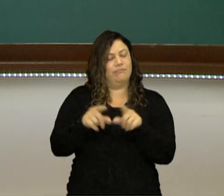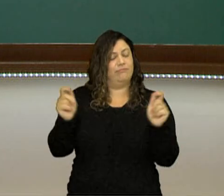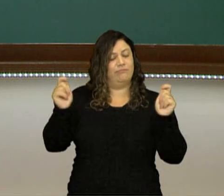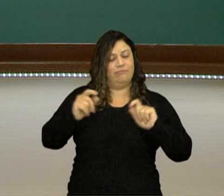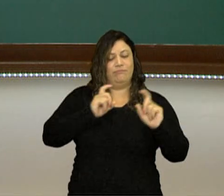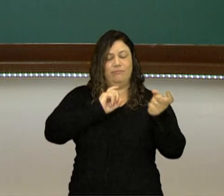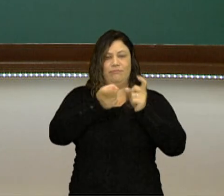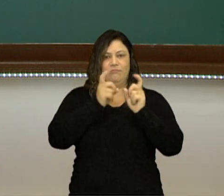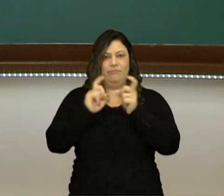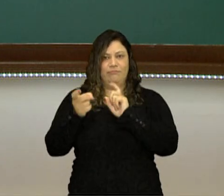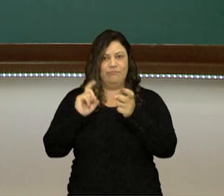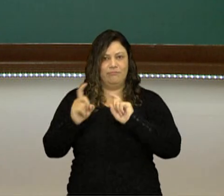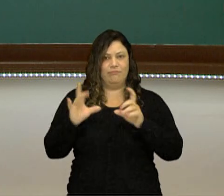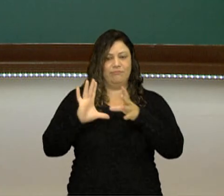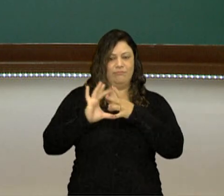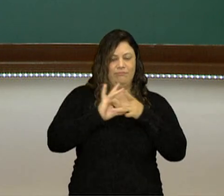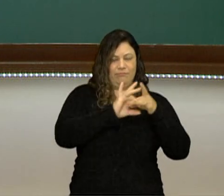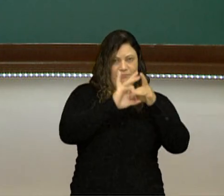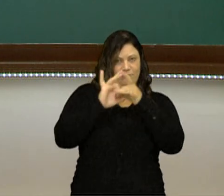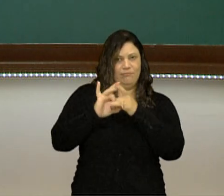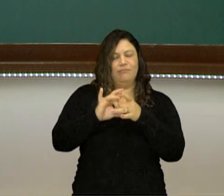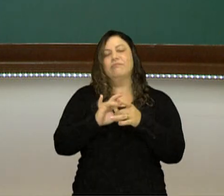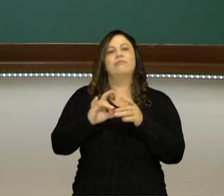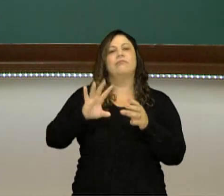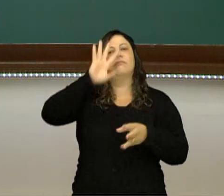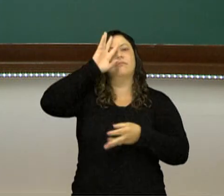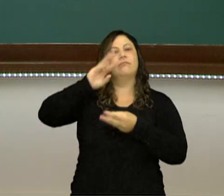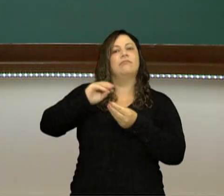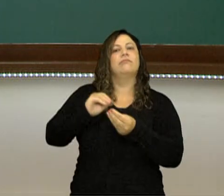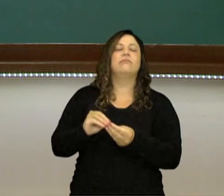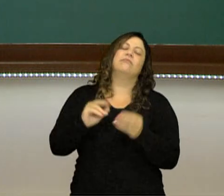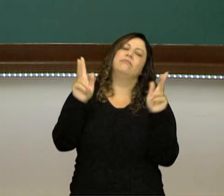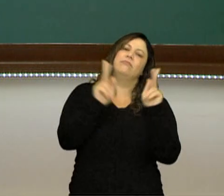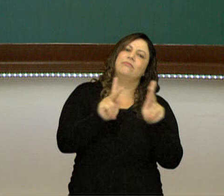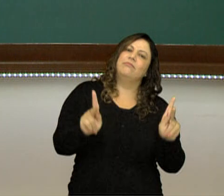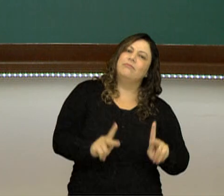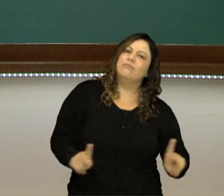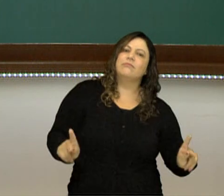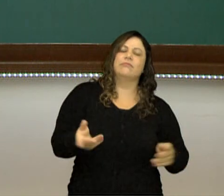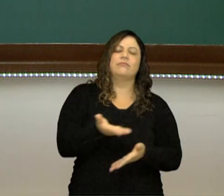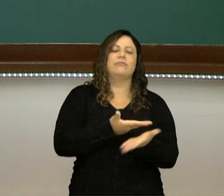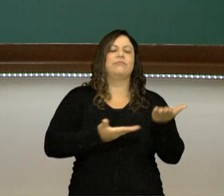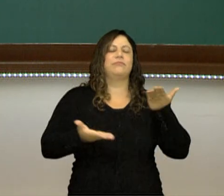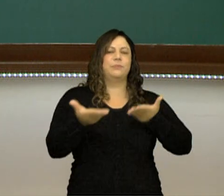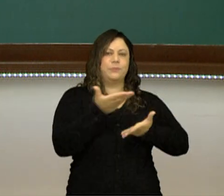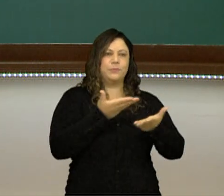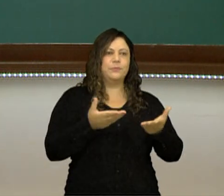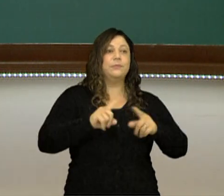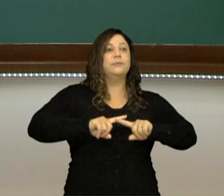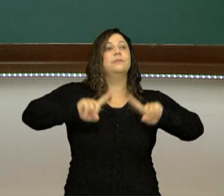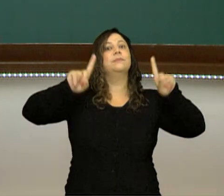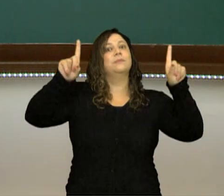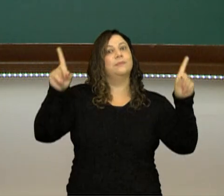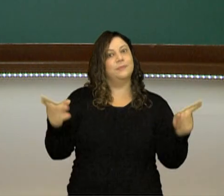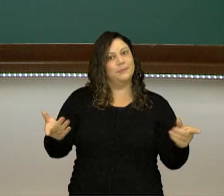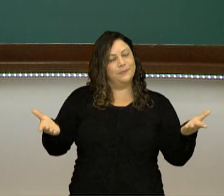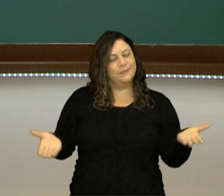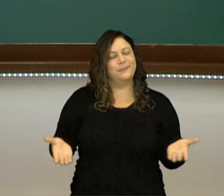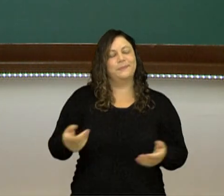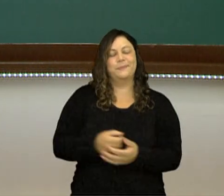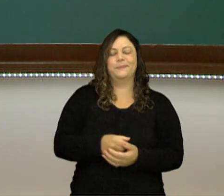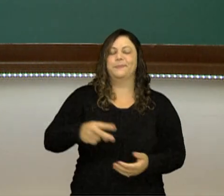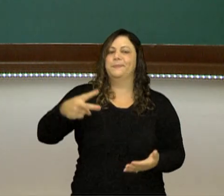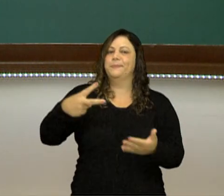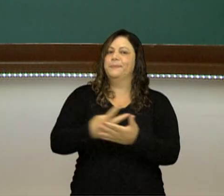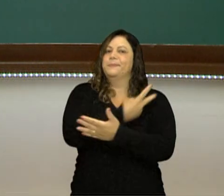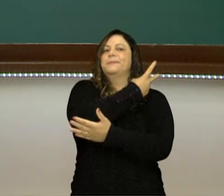reuniriam na Liga das Nações para chegarem a uma solução pacífica, negociada para isso. Porém, gente, não deu muito certo,